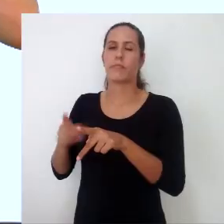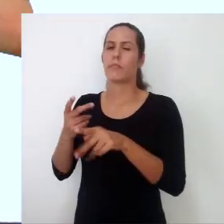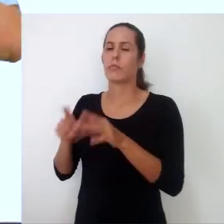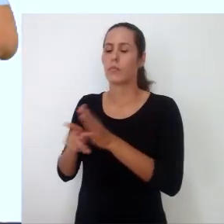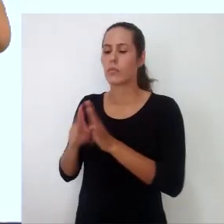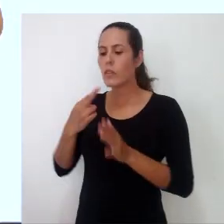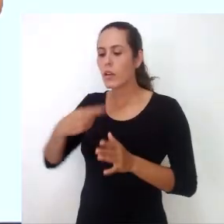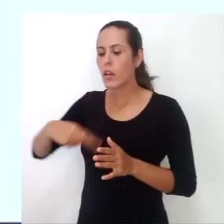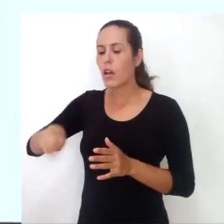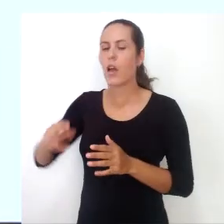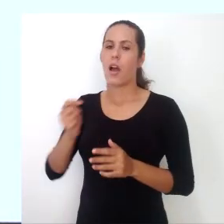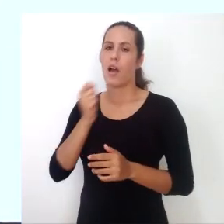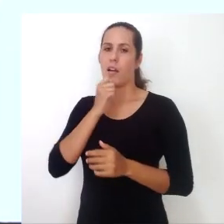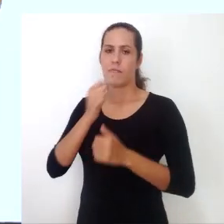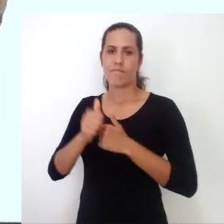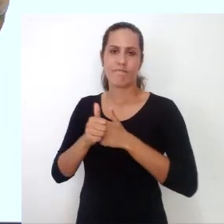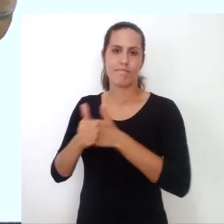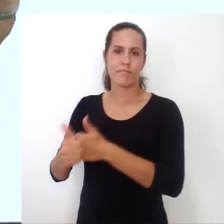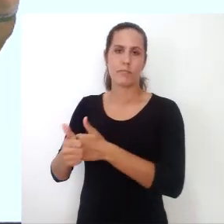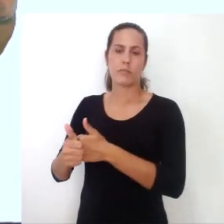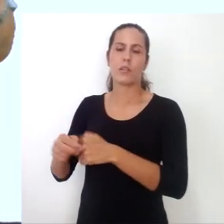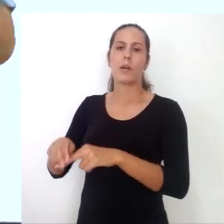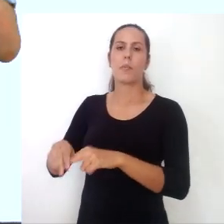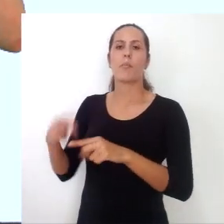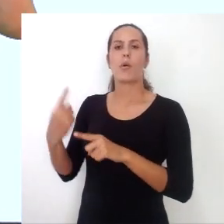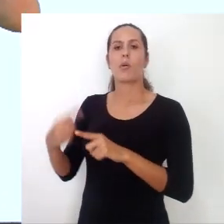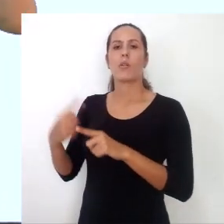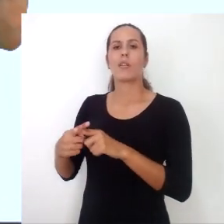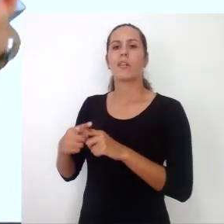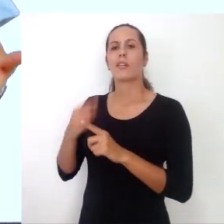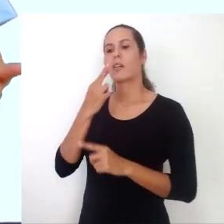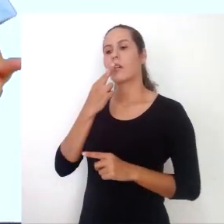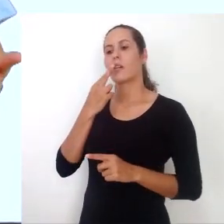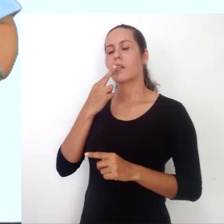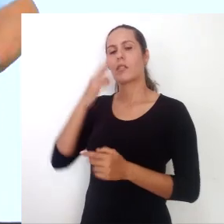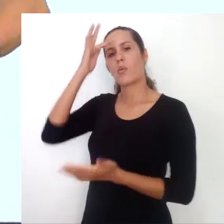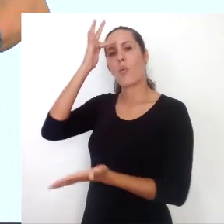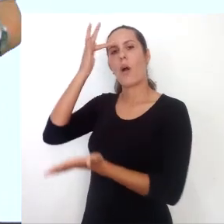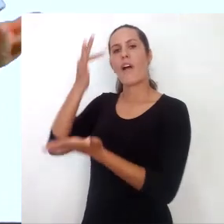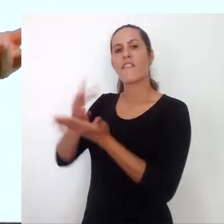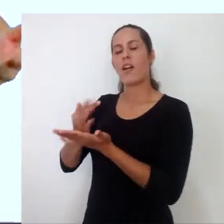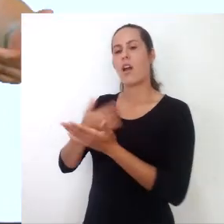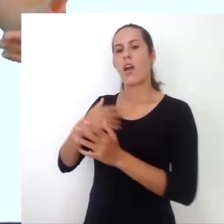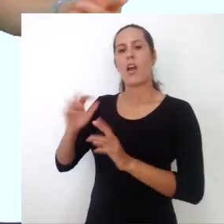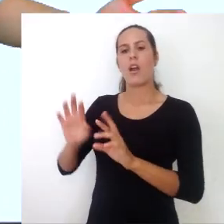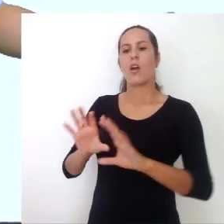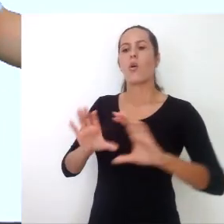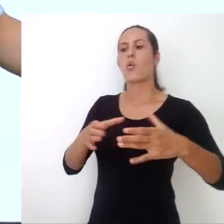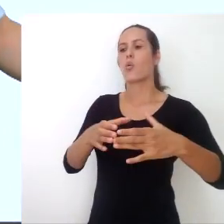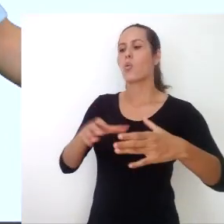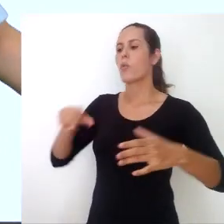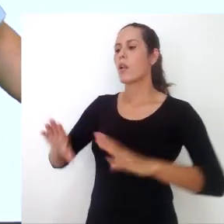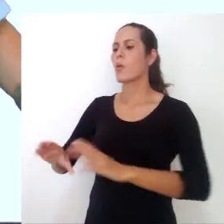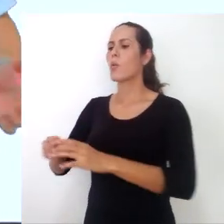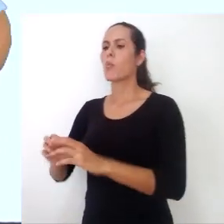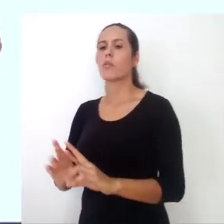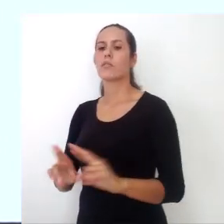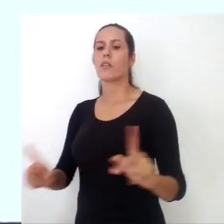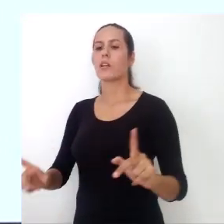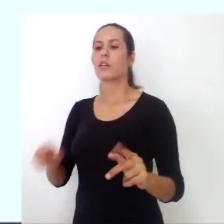há pessoas que são perseguidas por professarem uma fé diferente